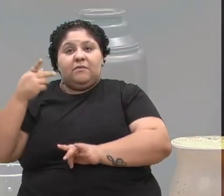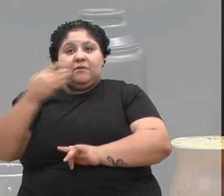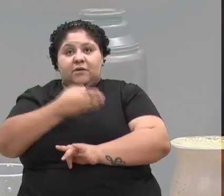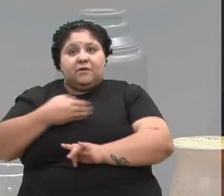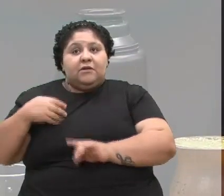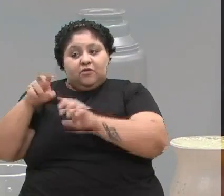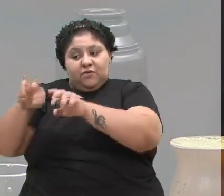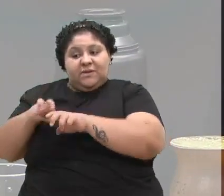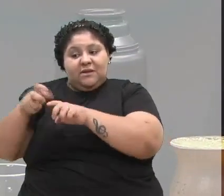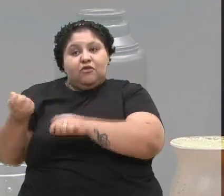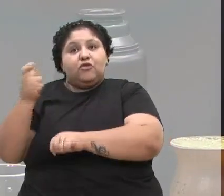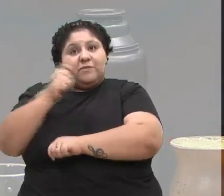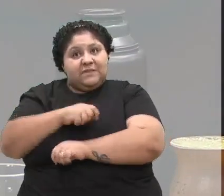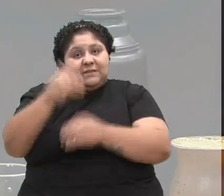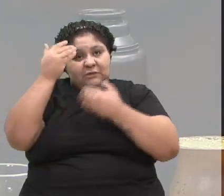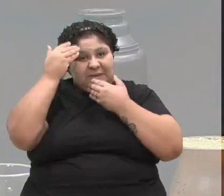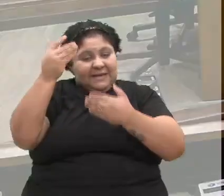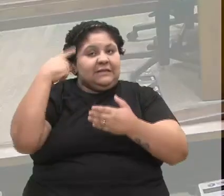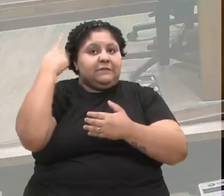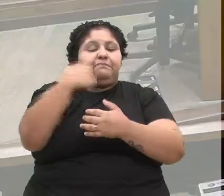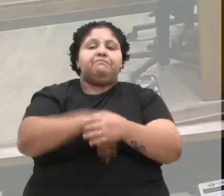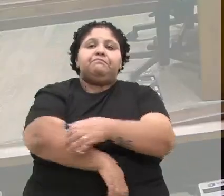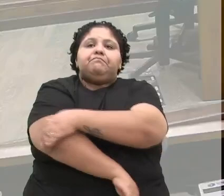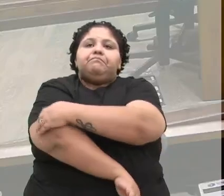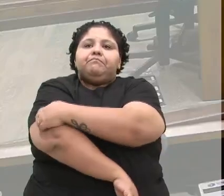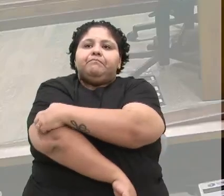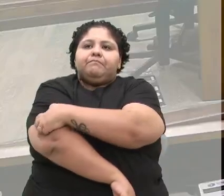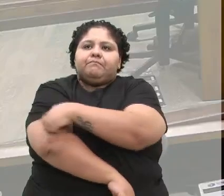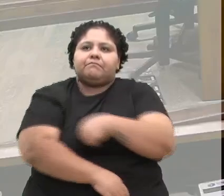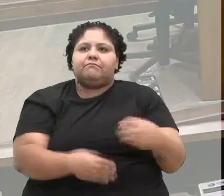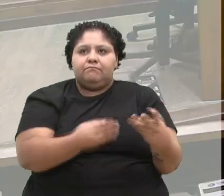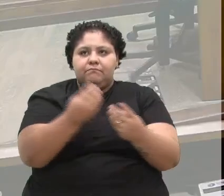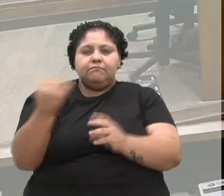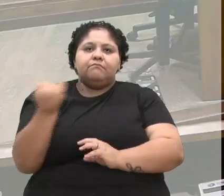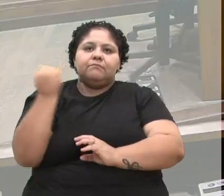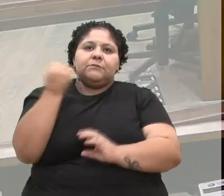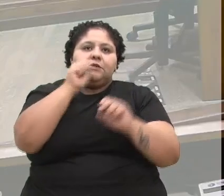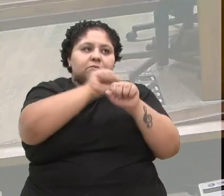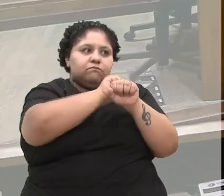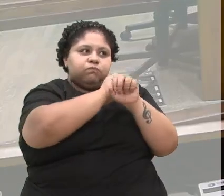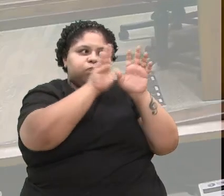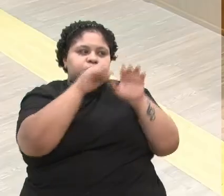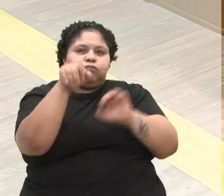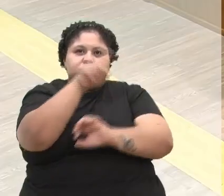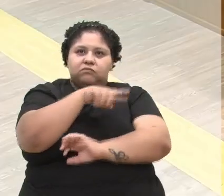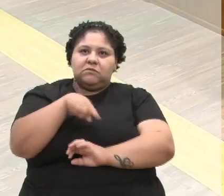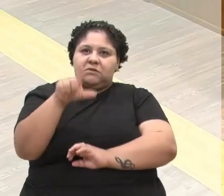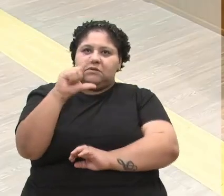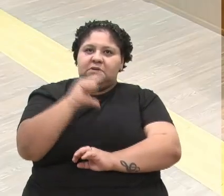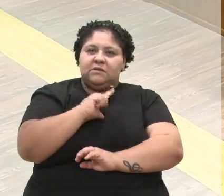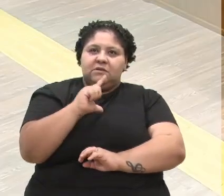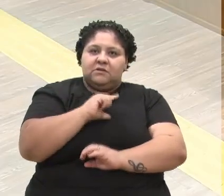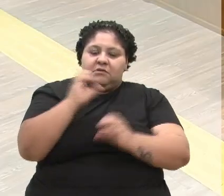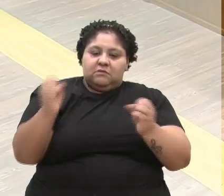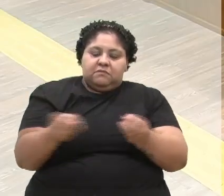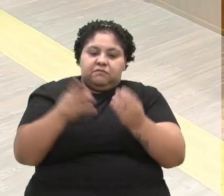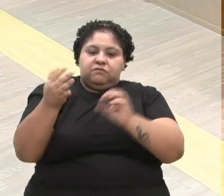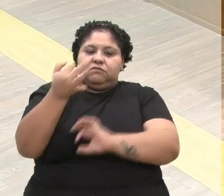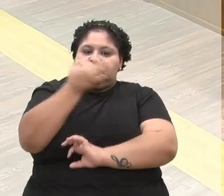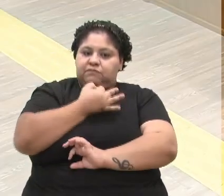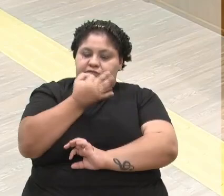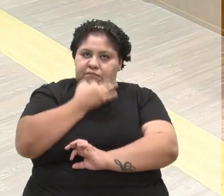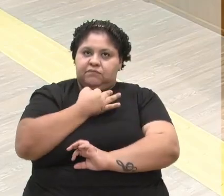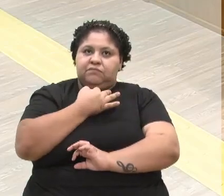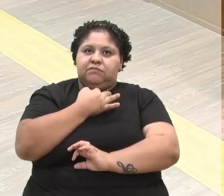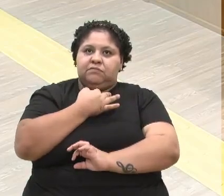interior precisa e precisa muito. Obrigado, vereador Fantinel. É muito importante deixar claro que a gente tem a nossa festa da uva, a